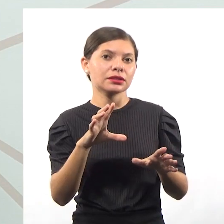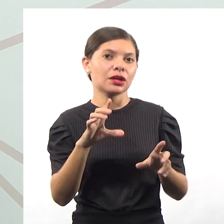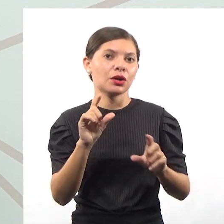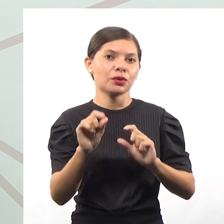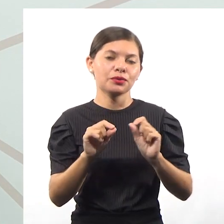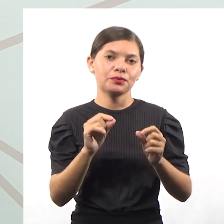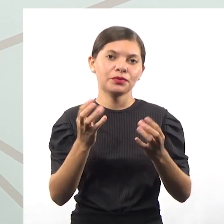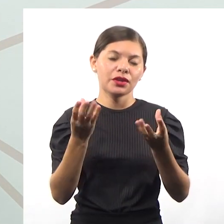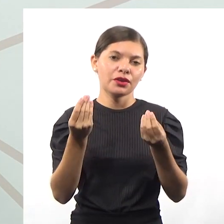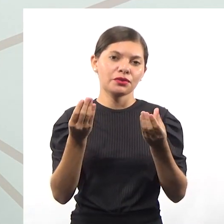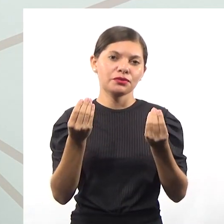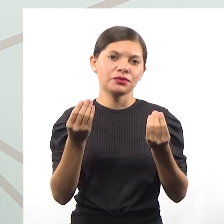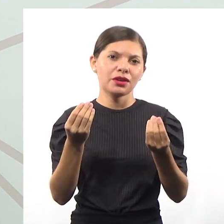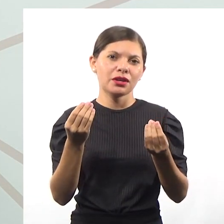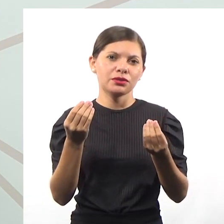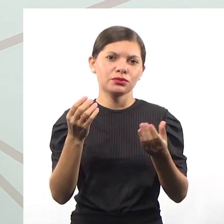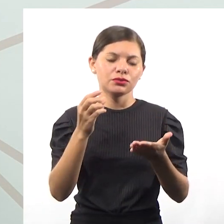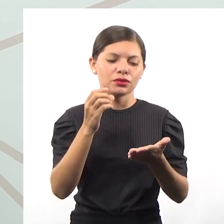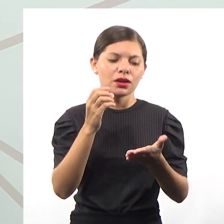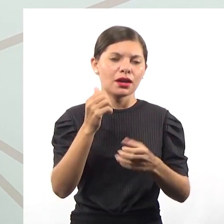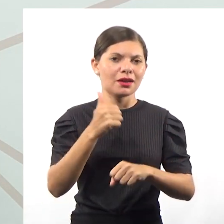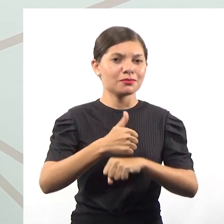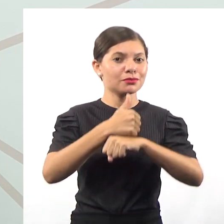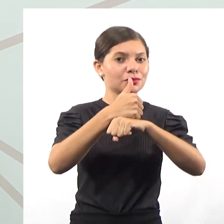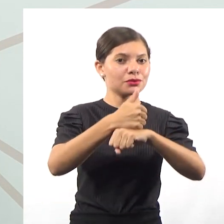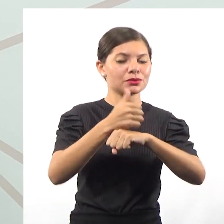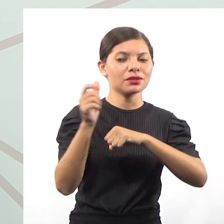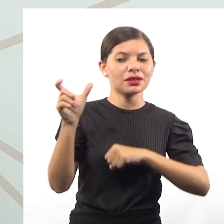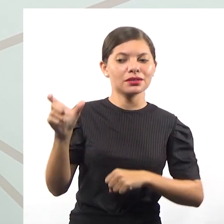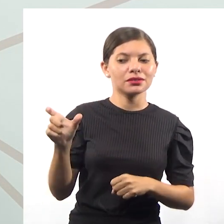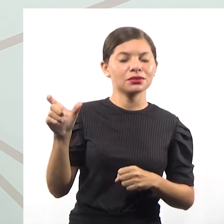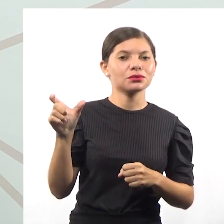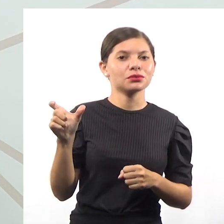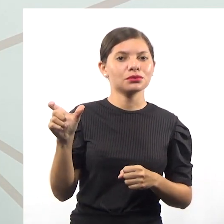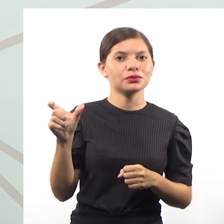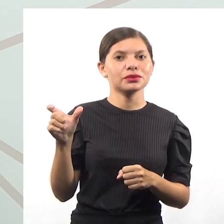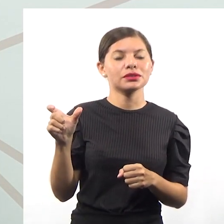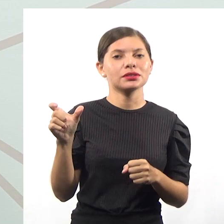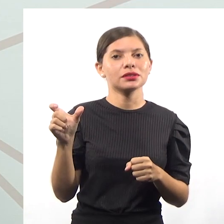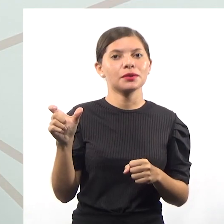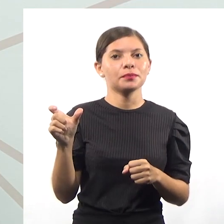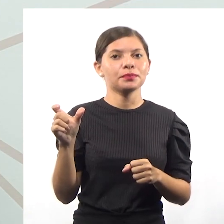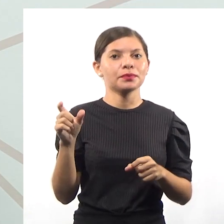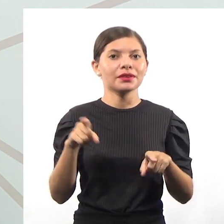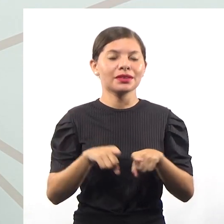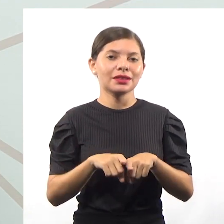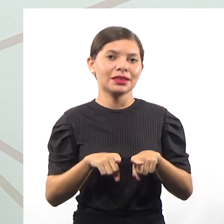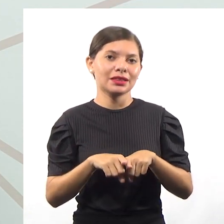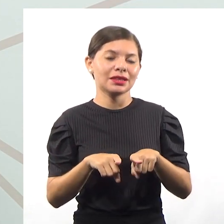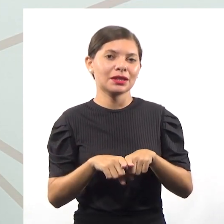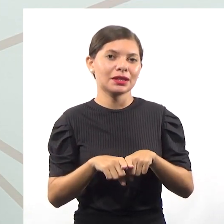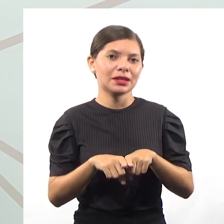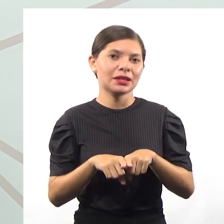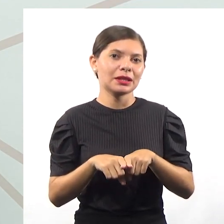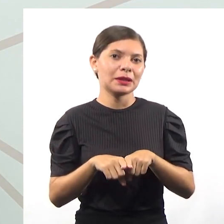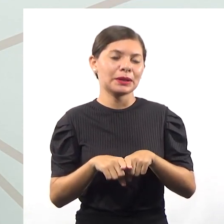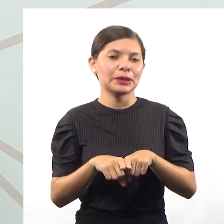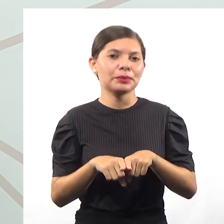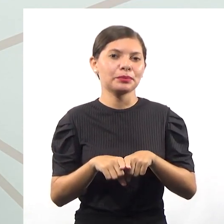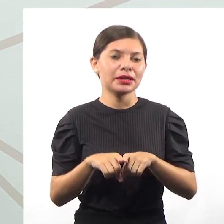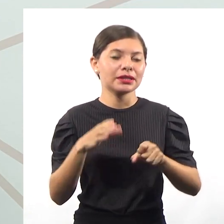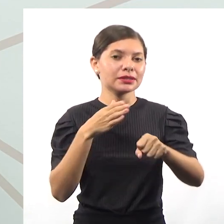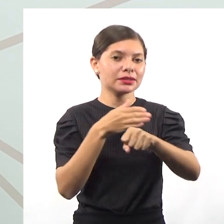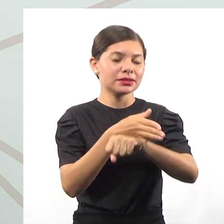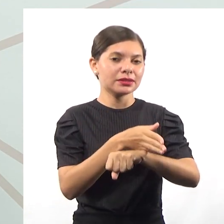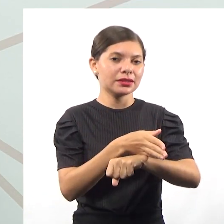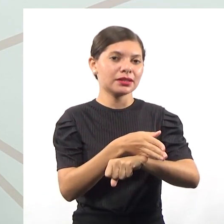o Perrenot, que vai falar sobre a organização e as 10 competências para ensinar no século XXI, além do Howard Gardner sobre as competências e